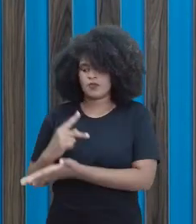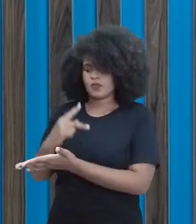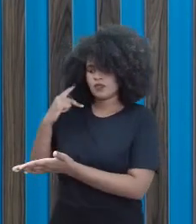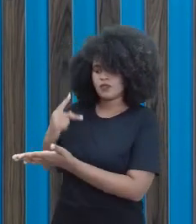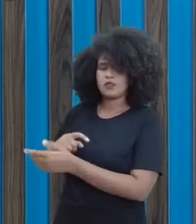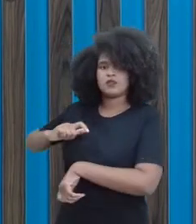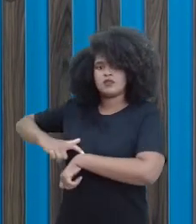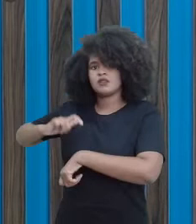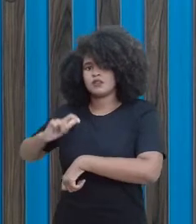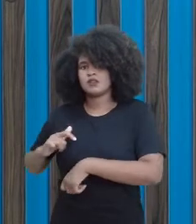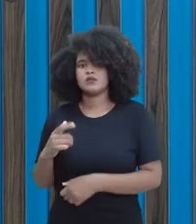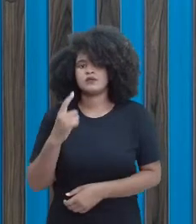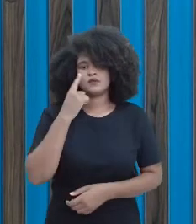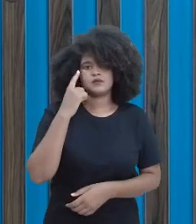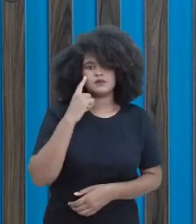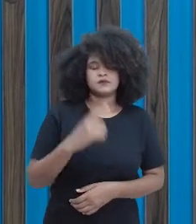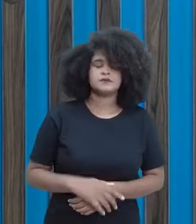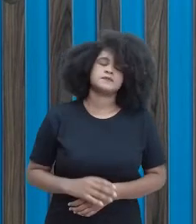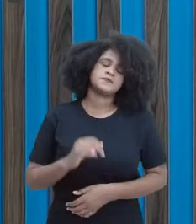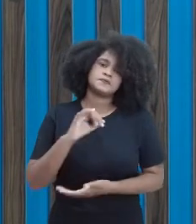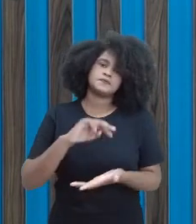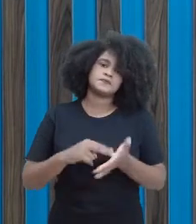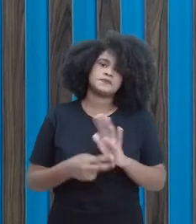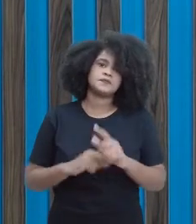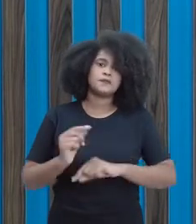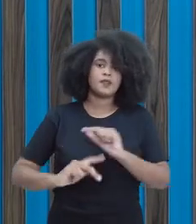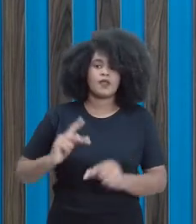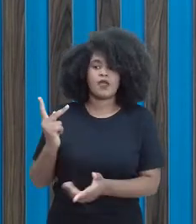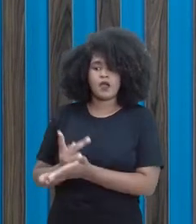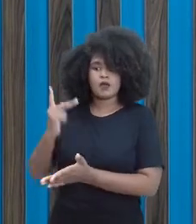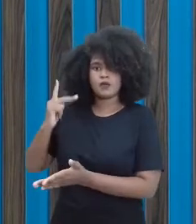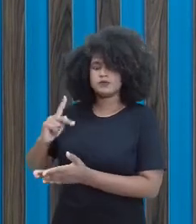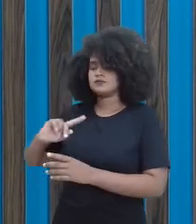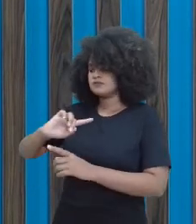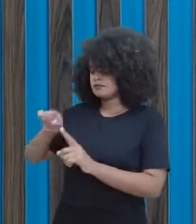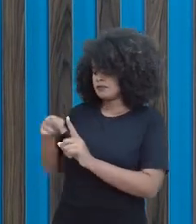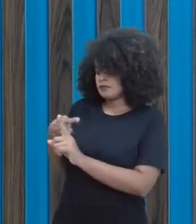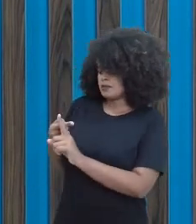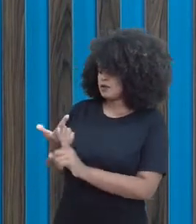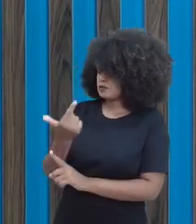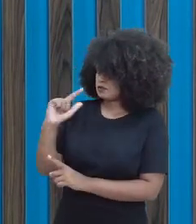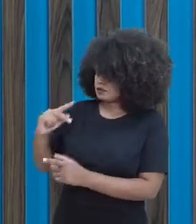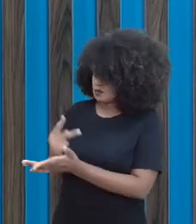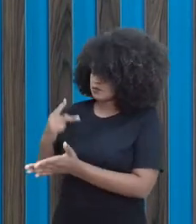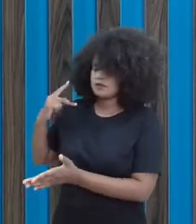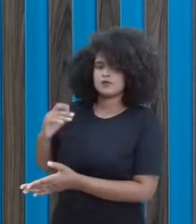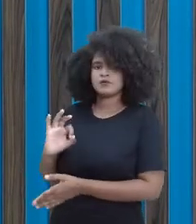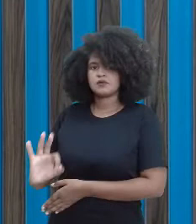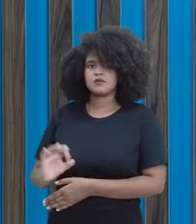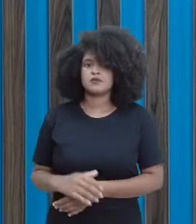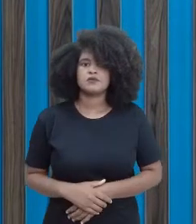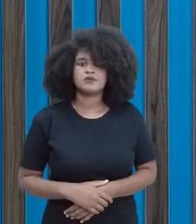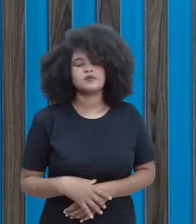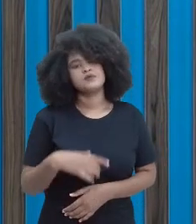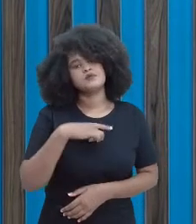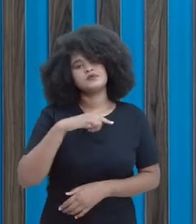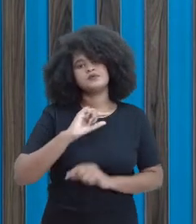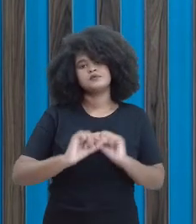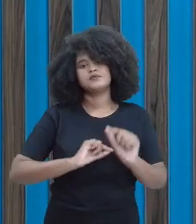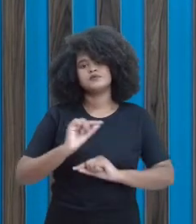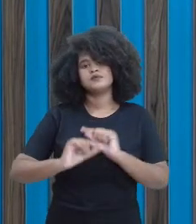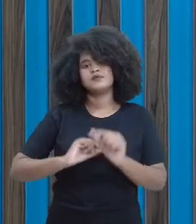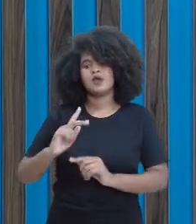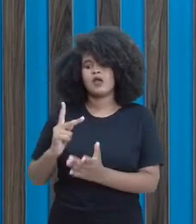estava contínua, que estava acontecendo, e a outra que aconteceu, apenas aconteceu, né? Então, houve a continuidade